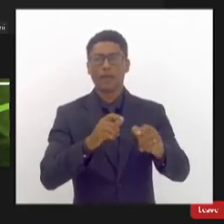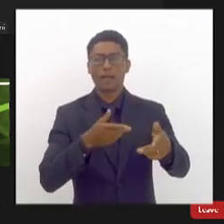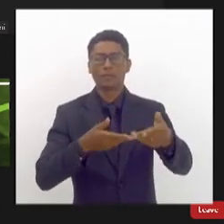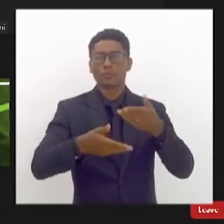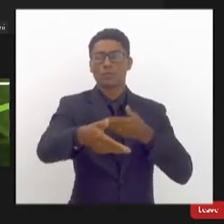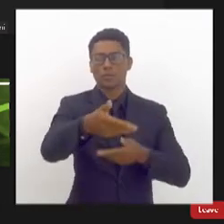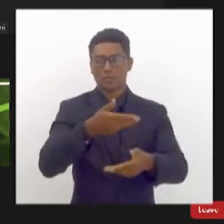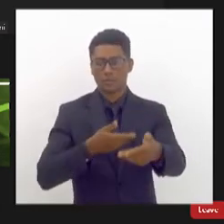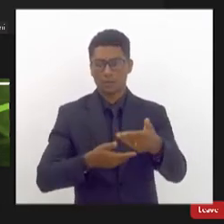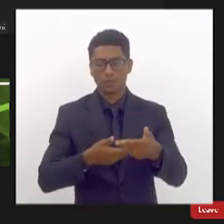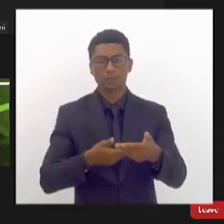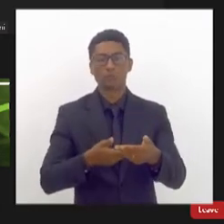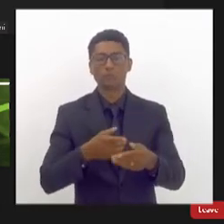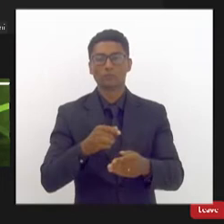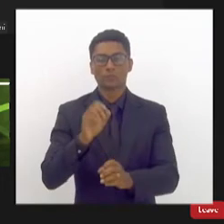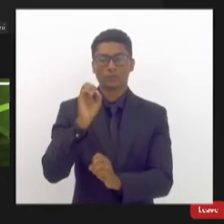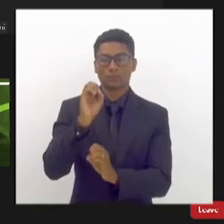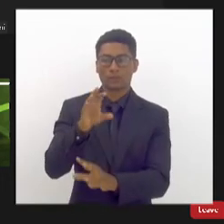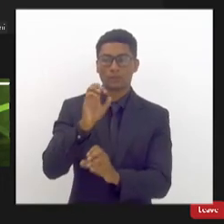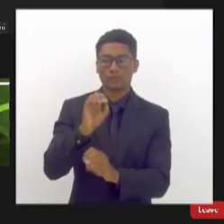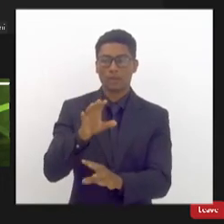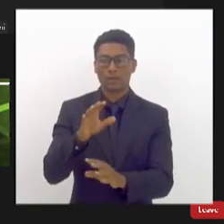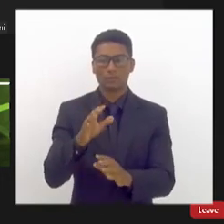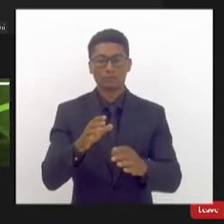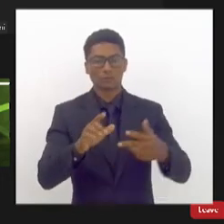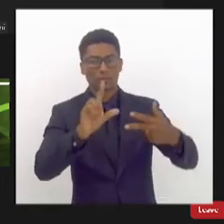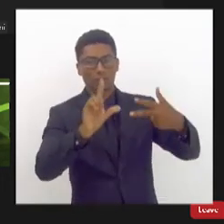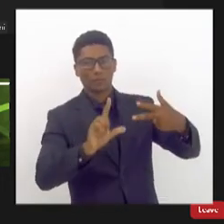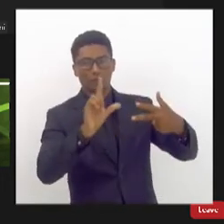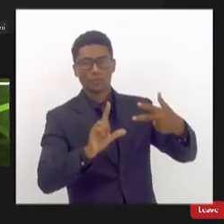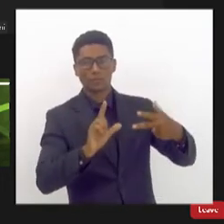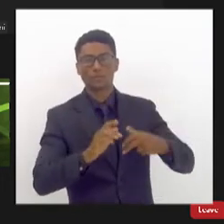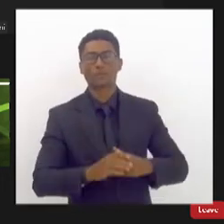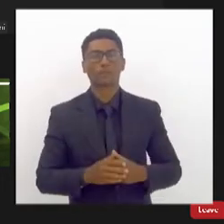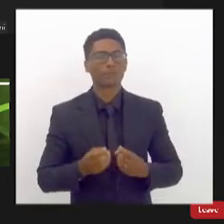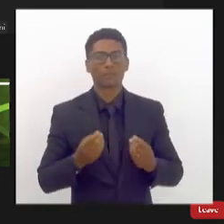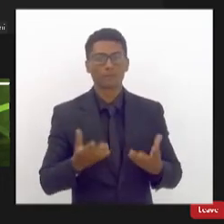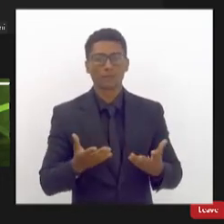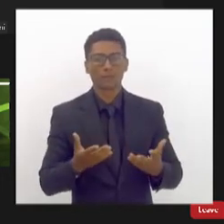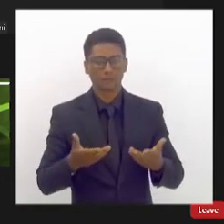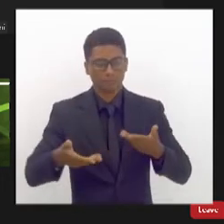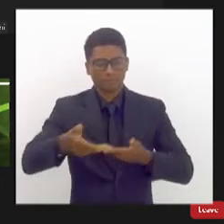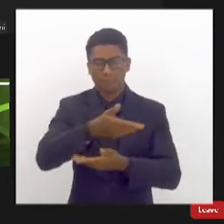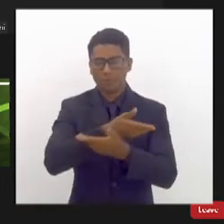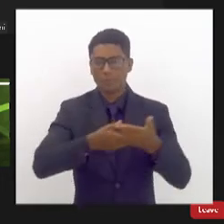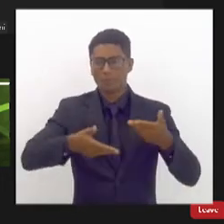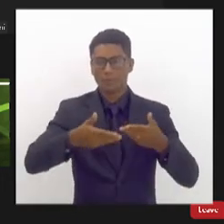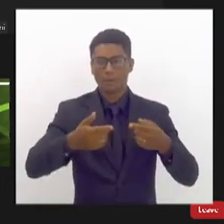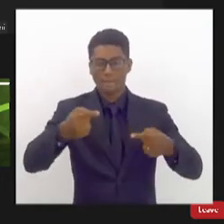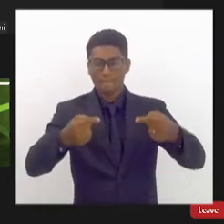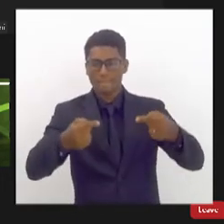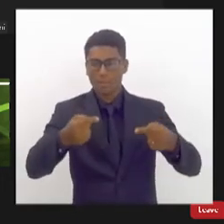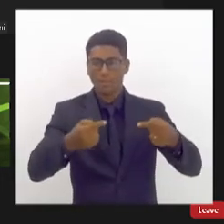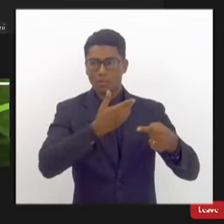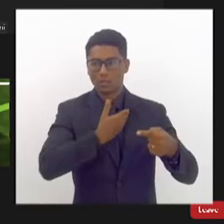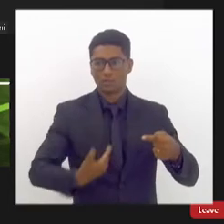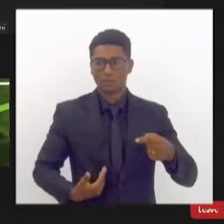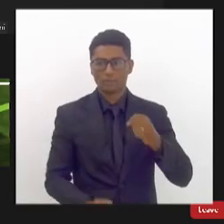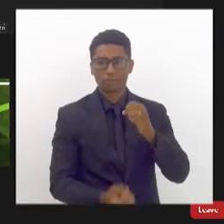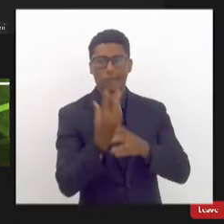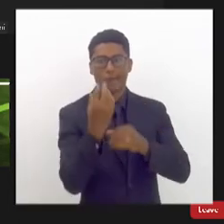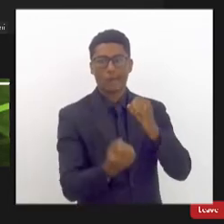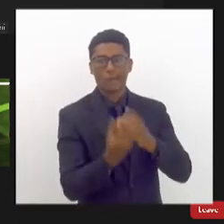a educação, entre o legislativo, para que as políticas ocorram.